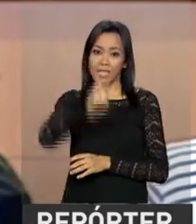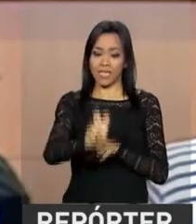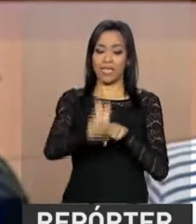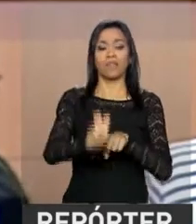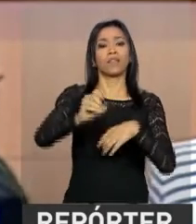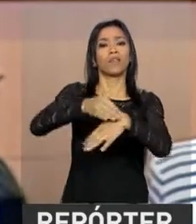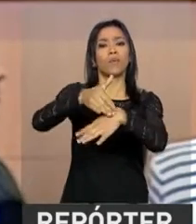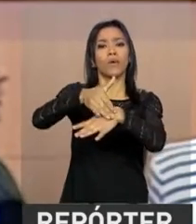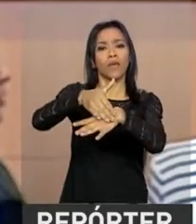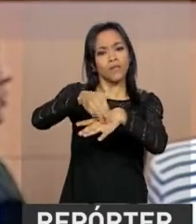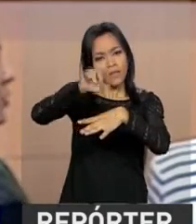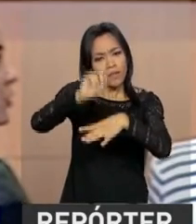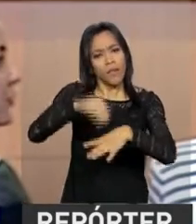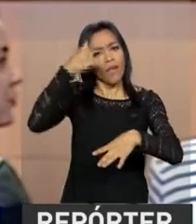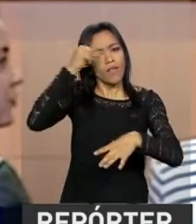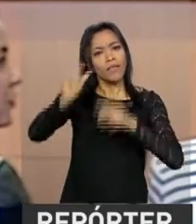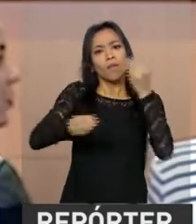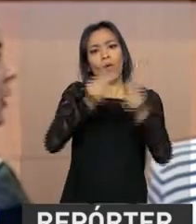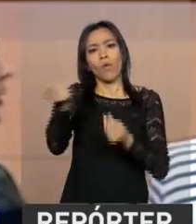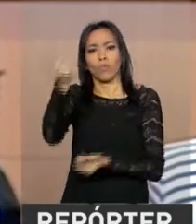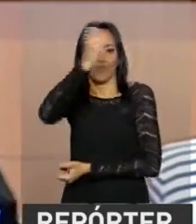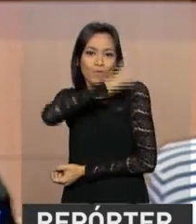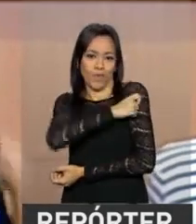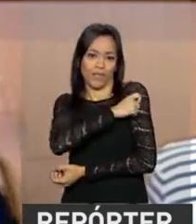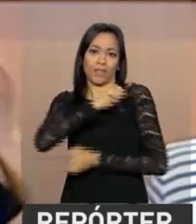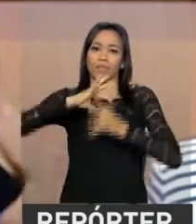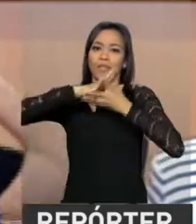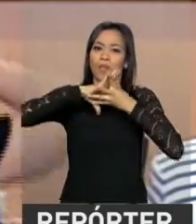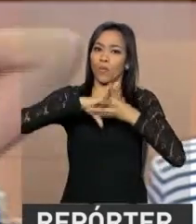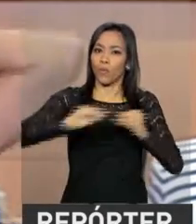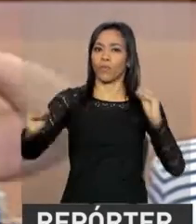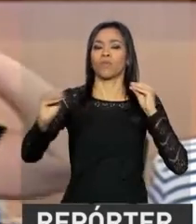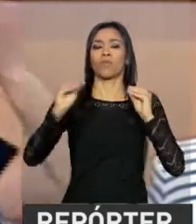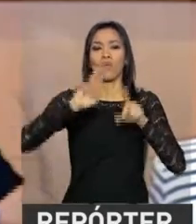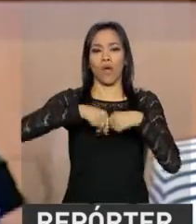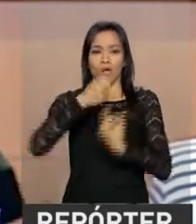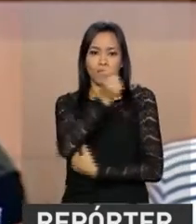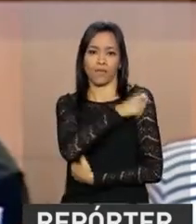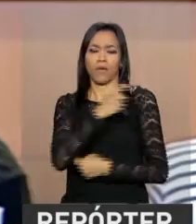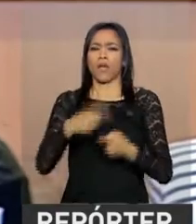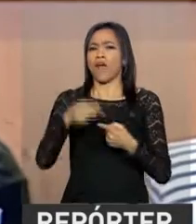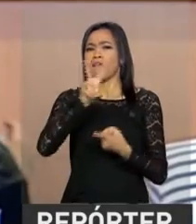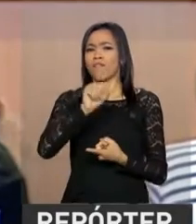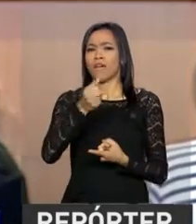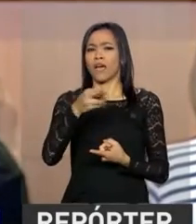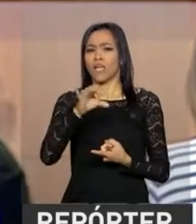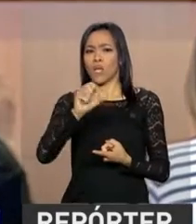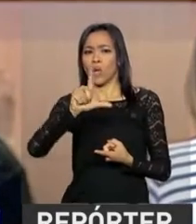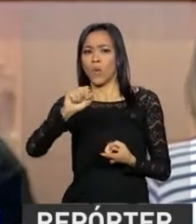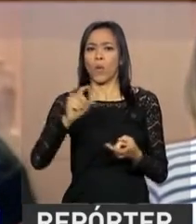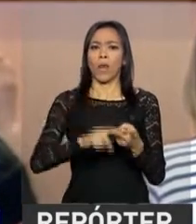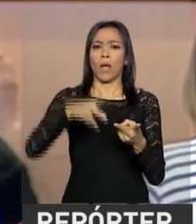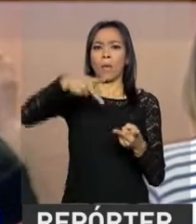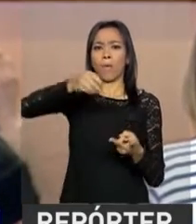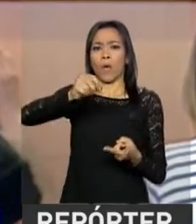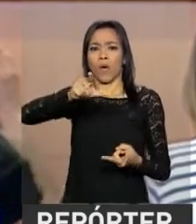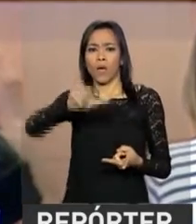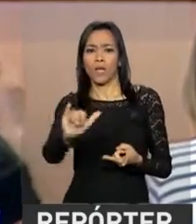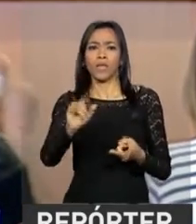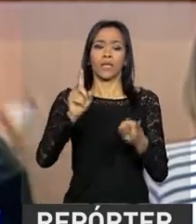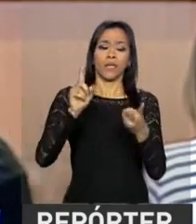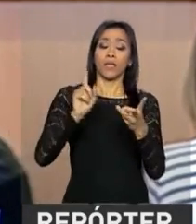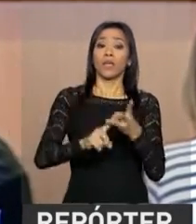prevenível por meio de vacina a ser eliminada aqui nas américas as outras foram varíola da poliomielite e também a